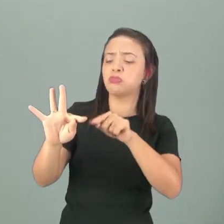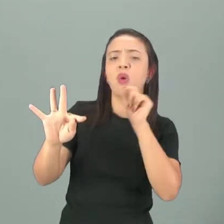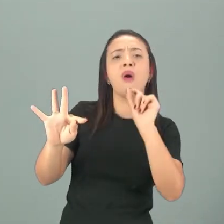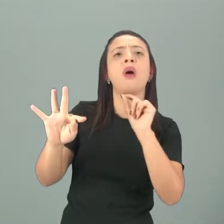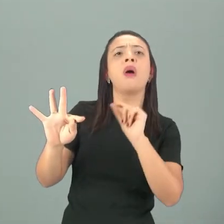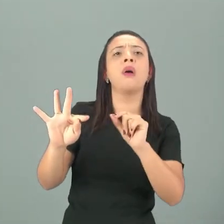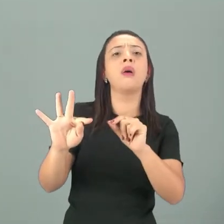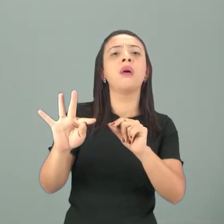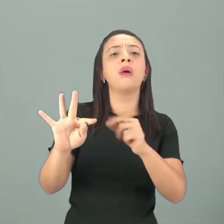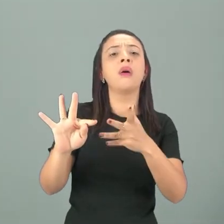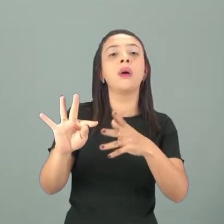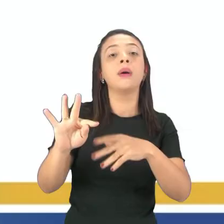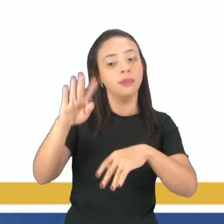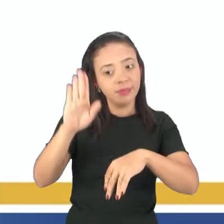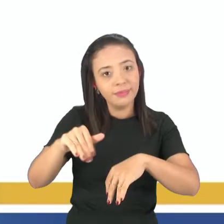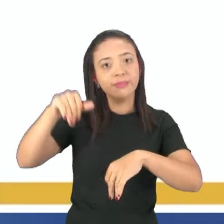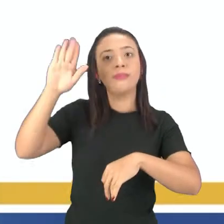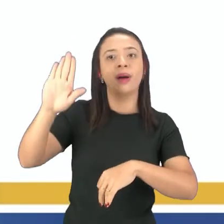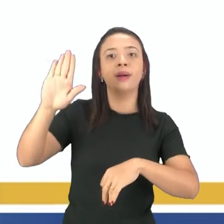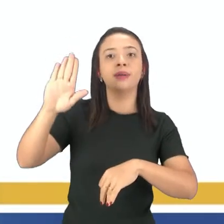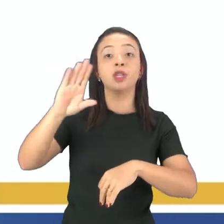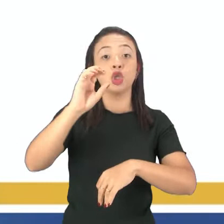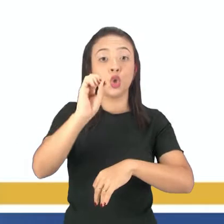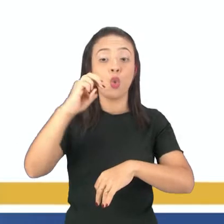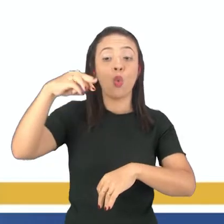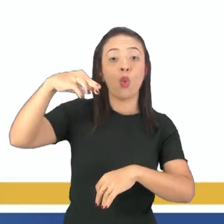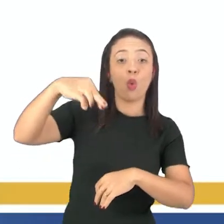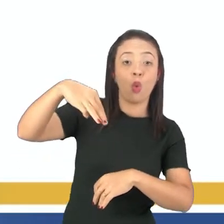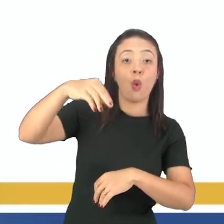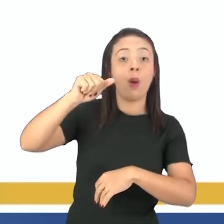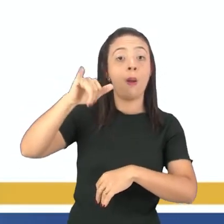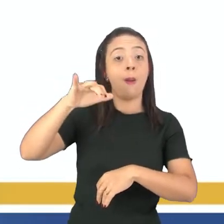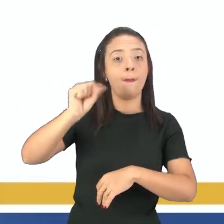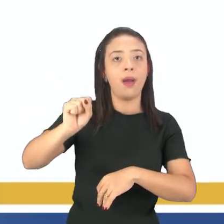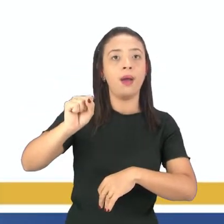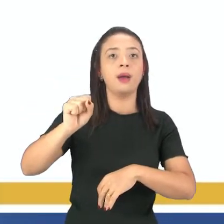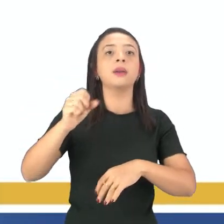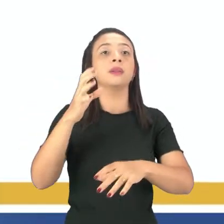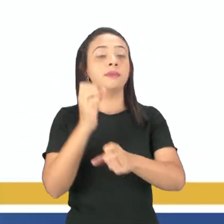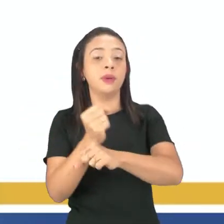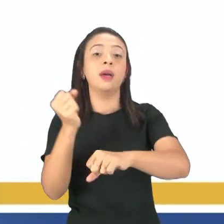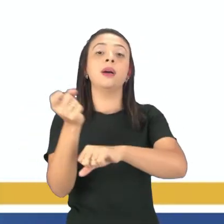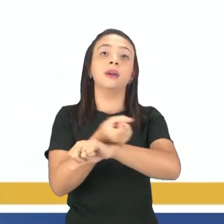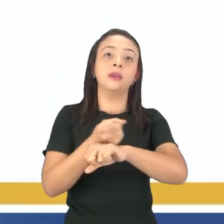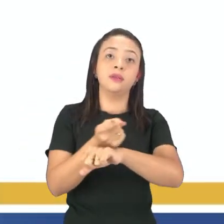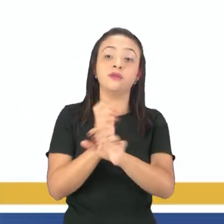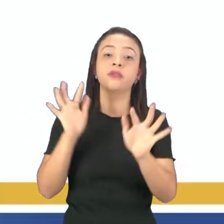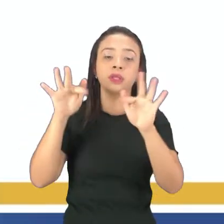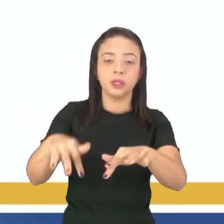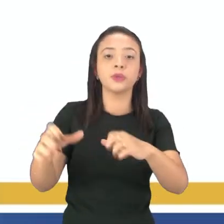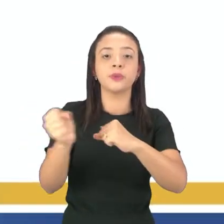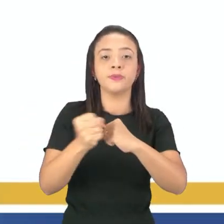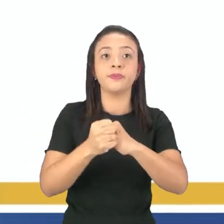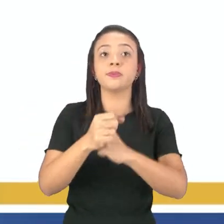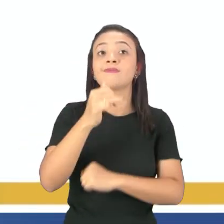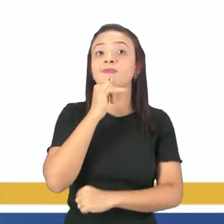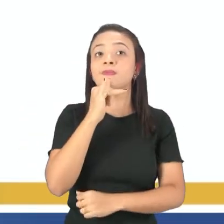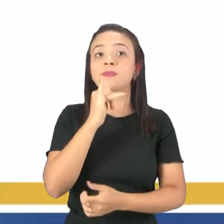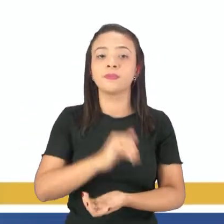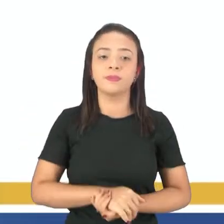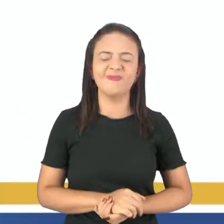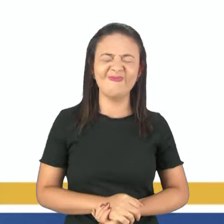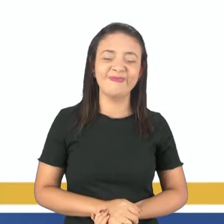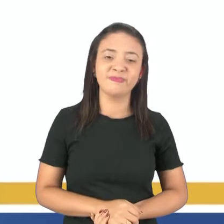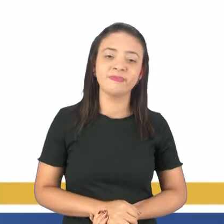most, teacher? O mais. Então, the most, o mais, o adjetivo e no final o substantivo. Exemplo,